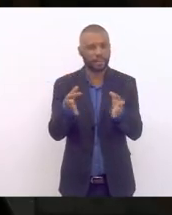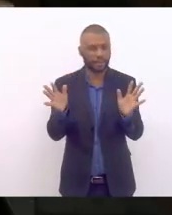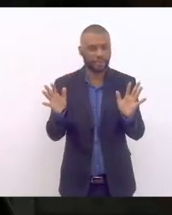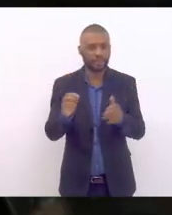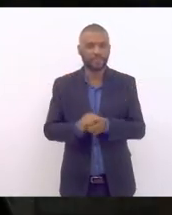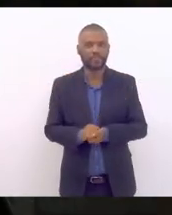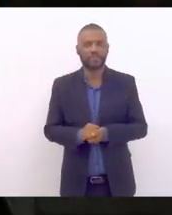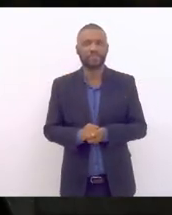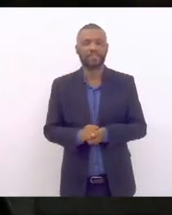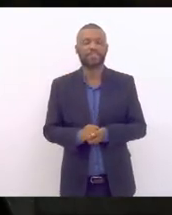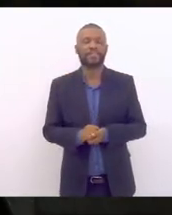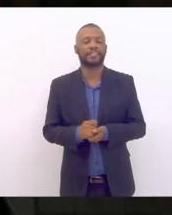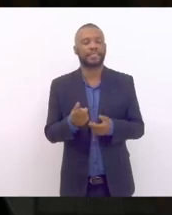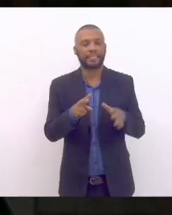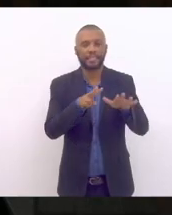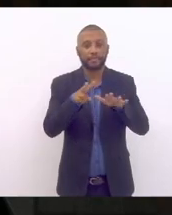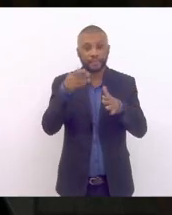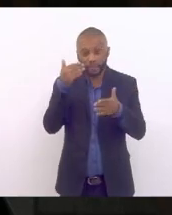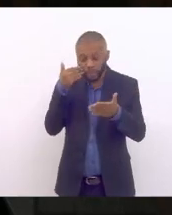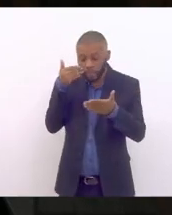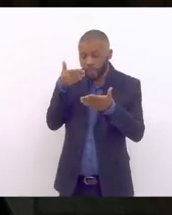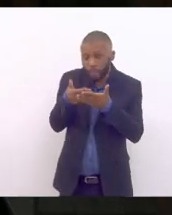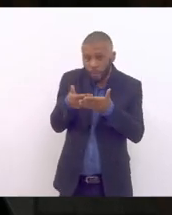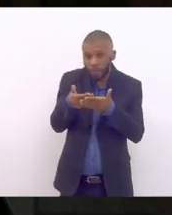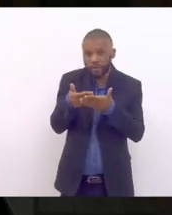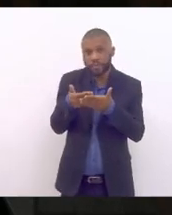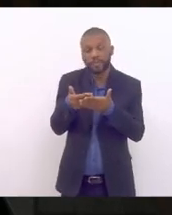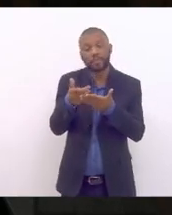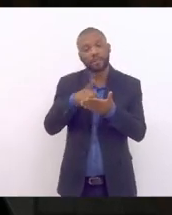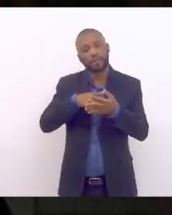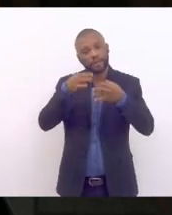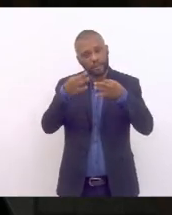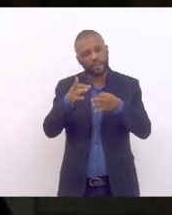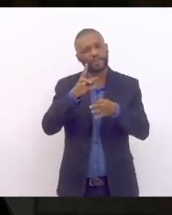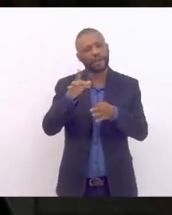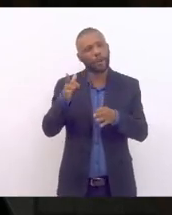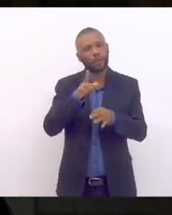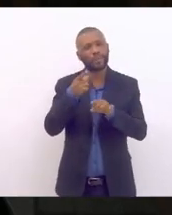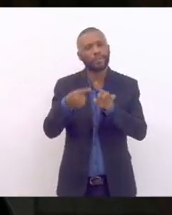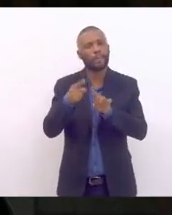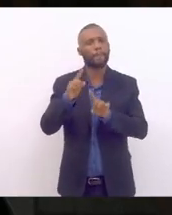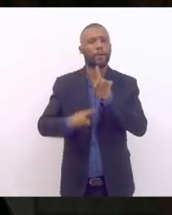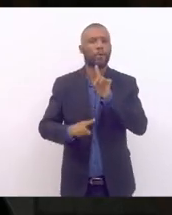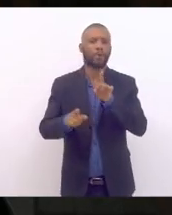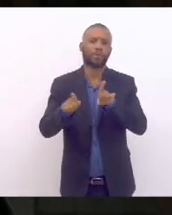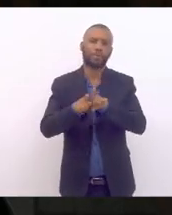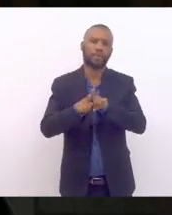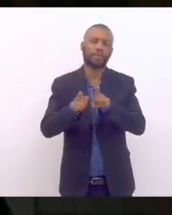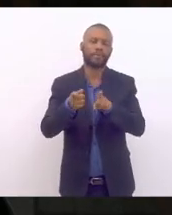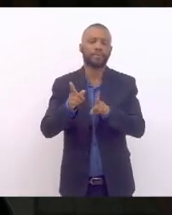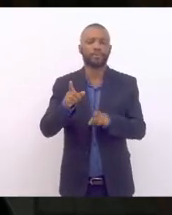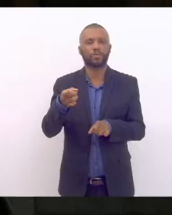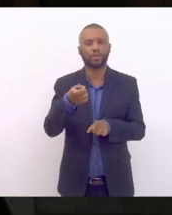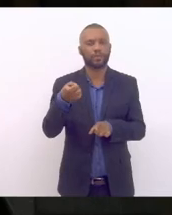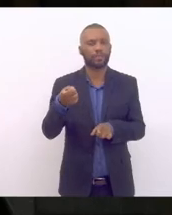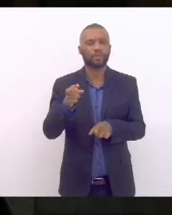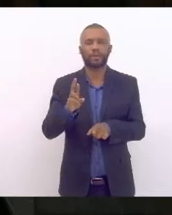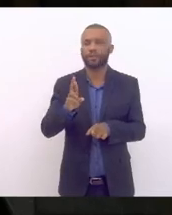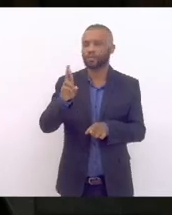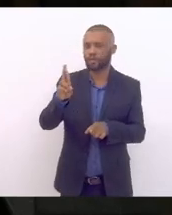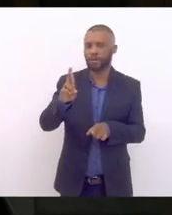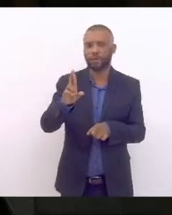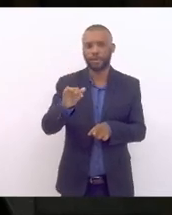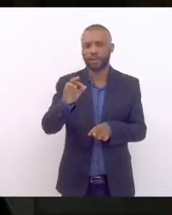a derradeira e tem certeza que você logrará êxito é saudar também o efeito Ricardo Lodi